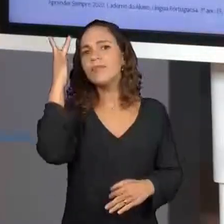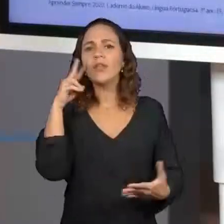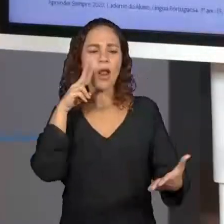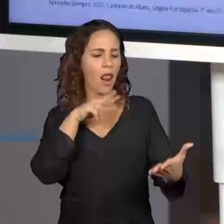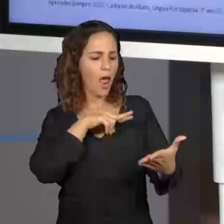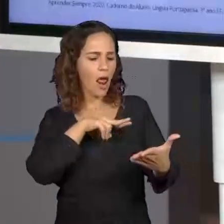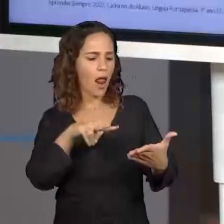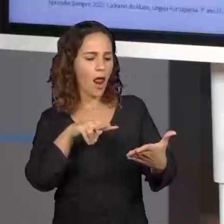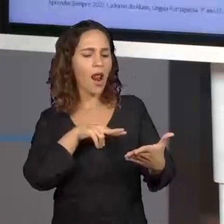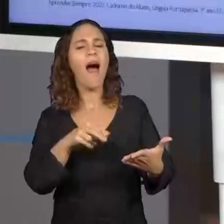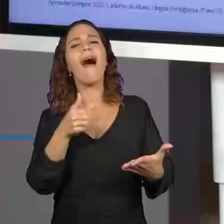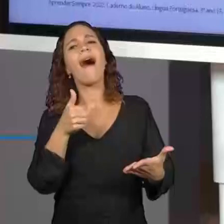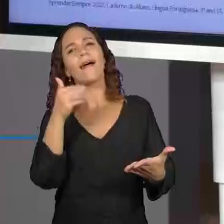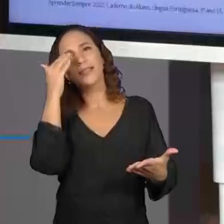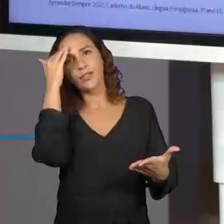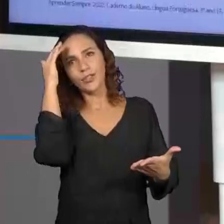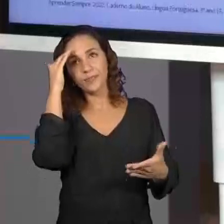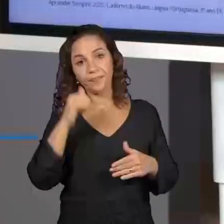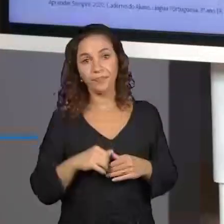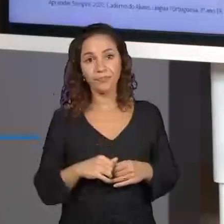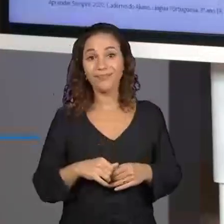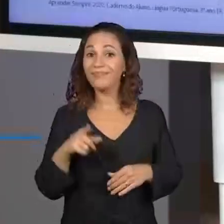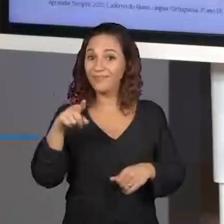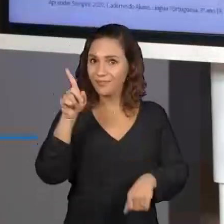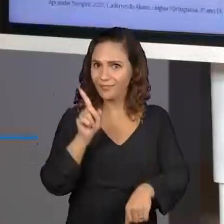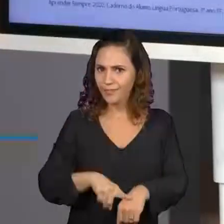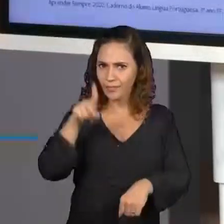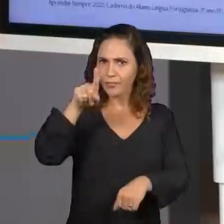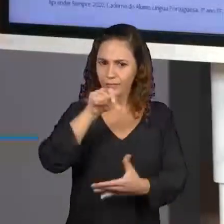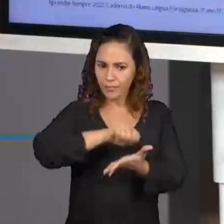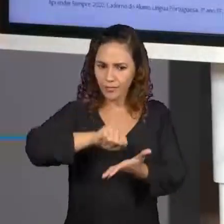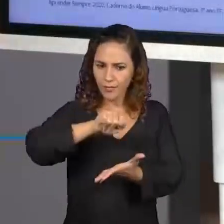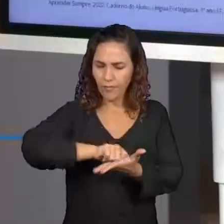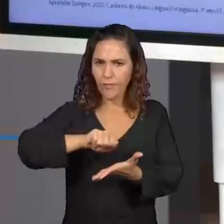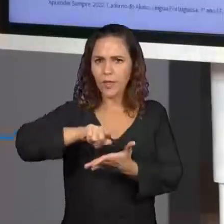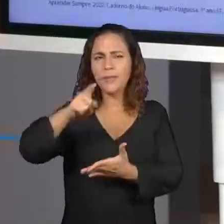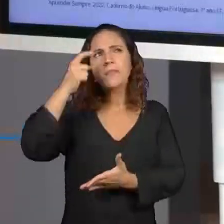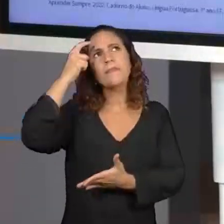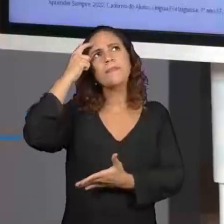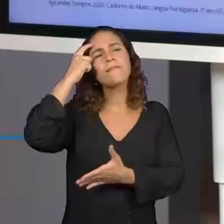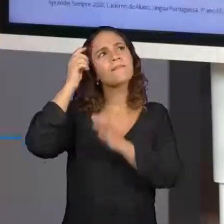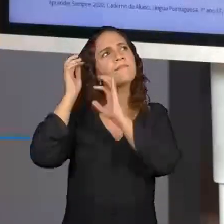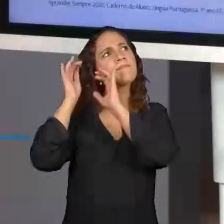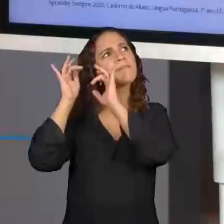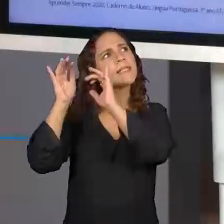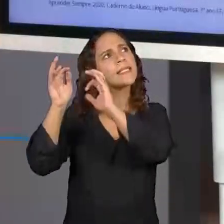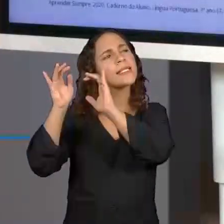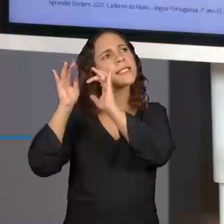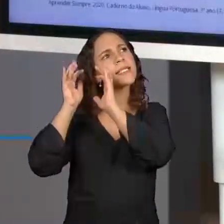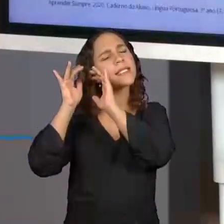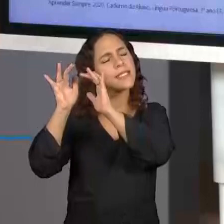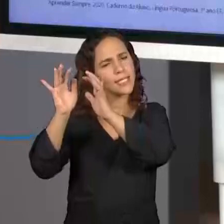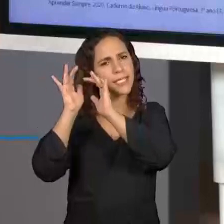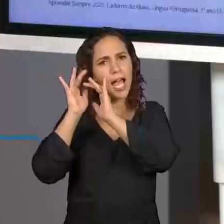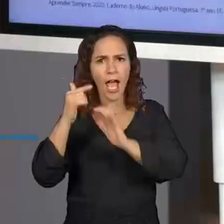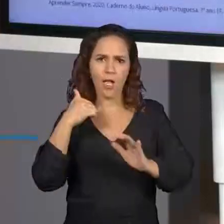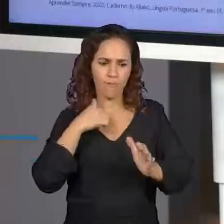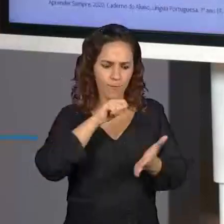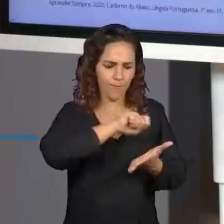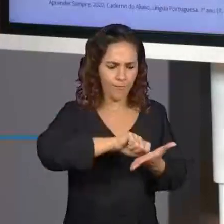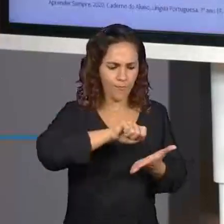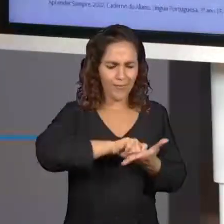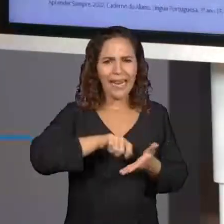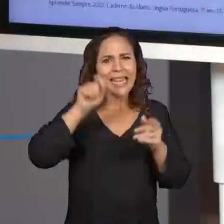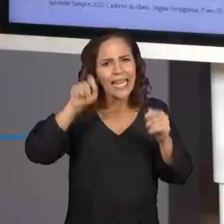você escreveu. Vocês já sabem que na hora da escrita vocês têm que pensar sempre em quem vai realizar a leitura,